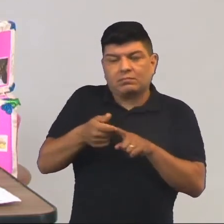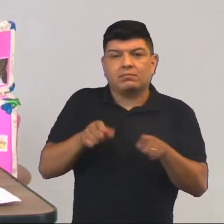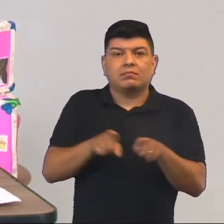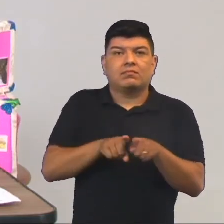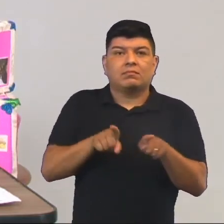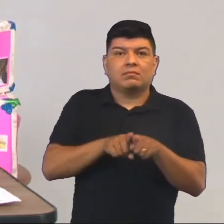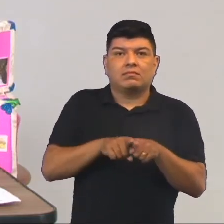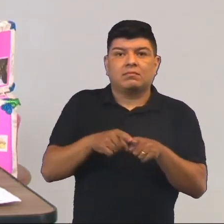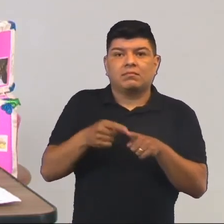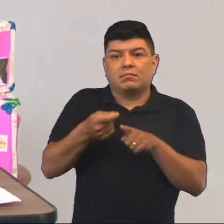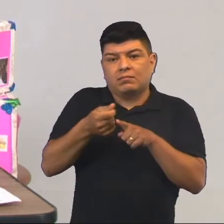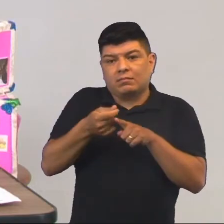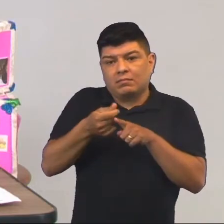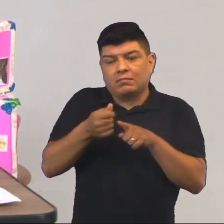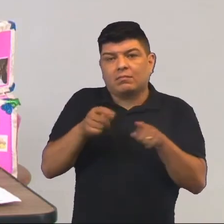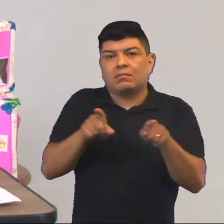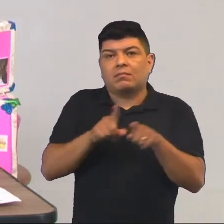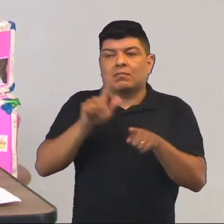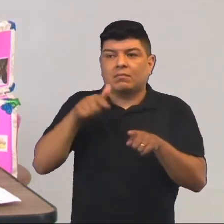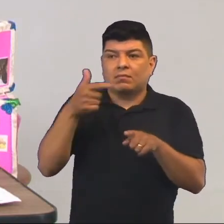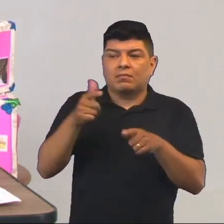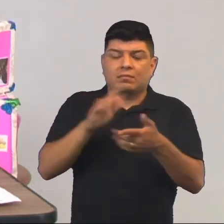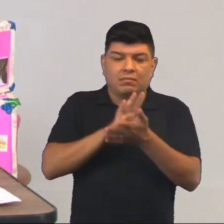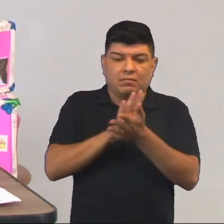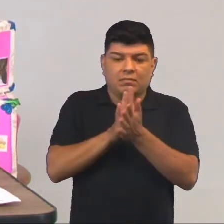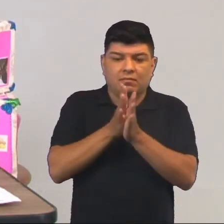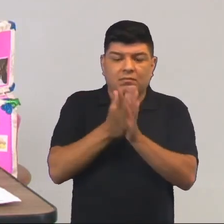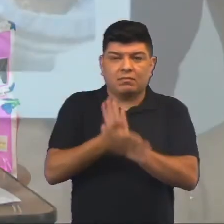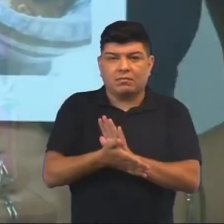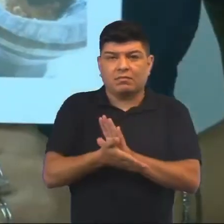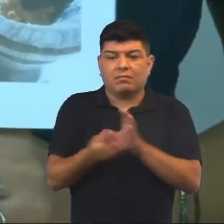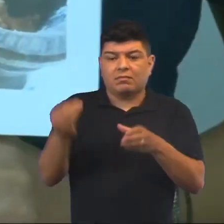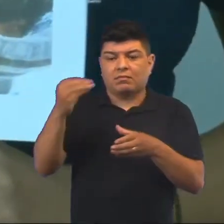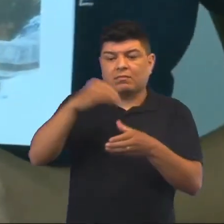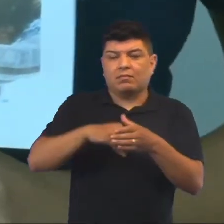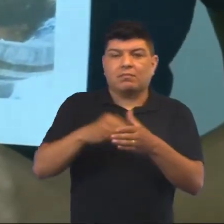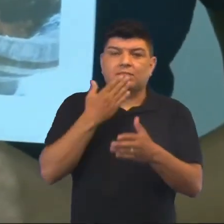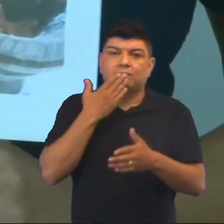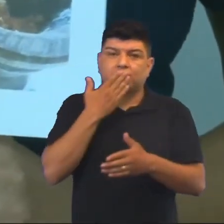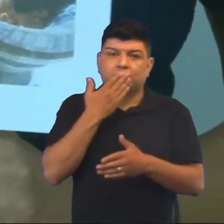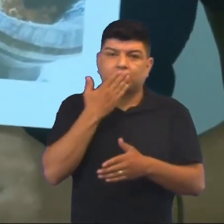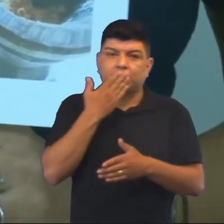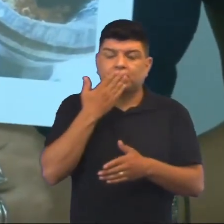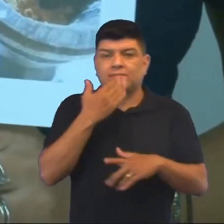O amendoim, depois de triturado, acrescenta-se